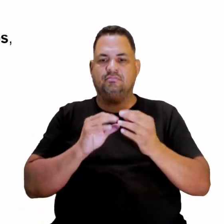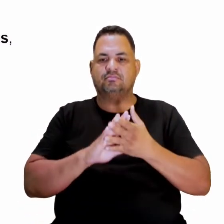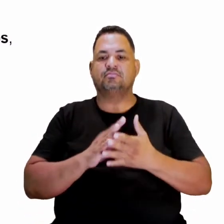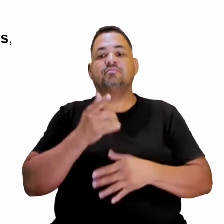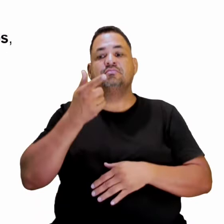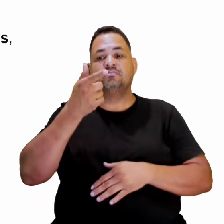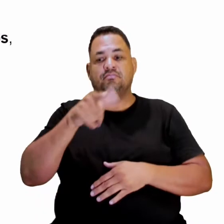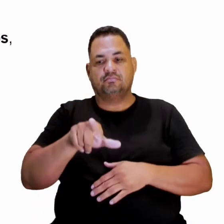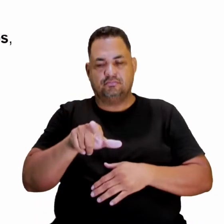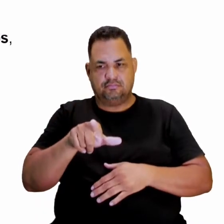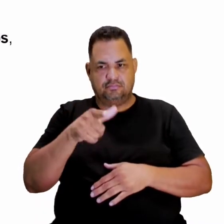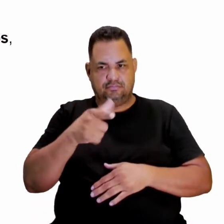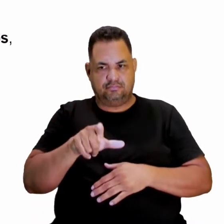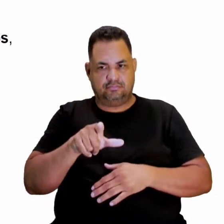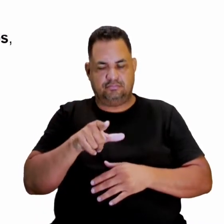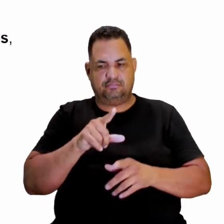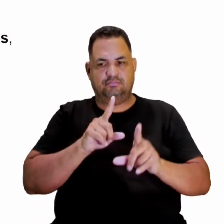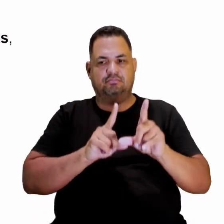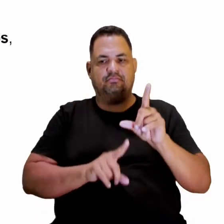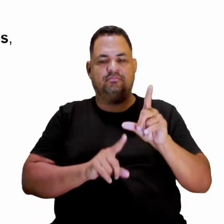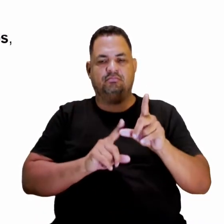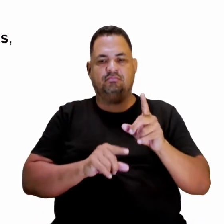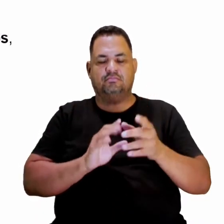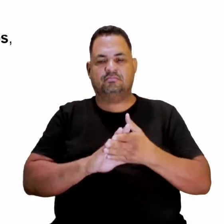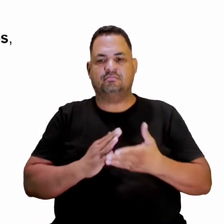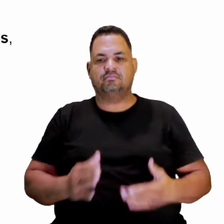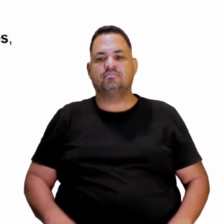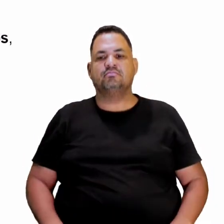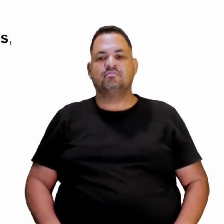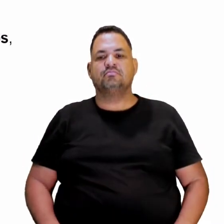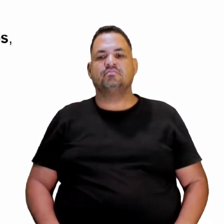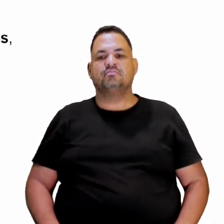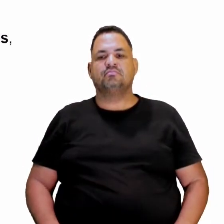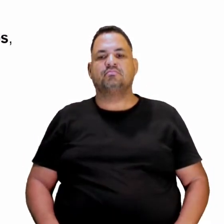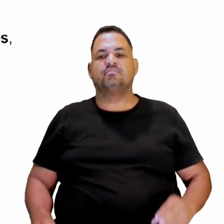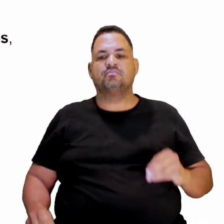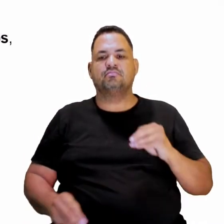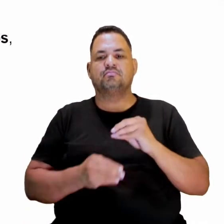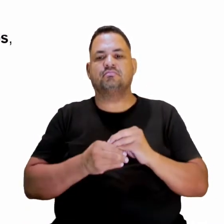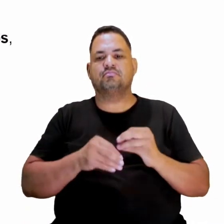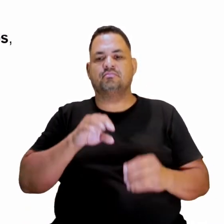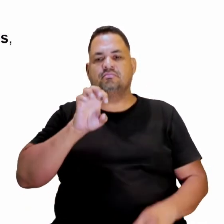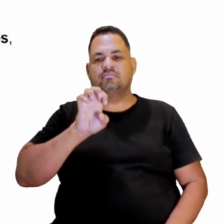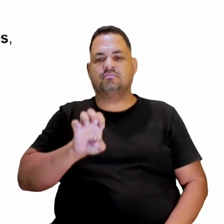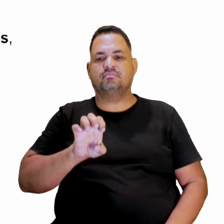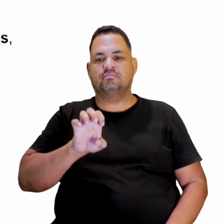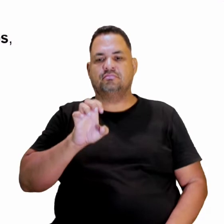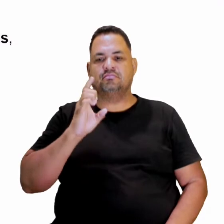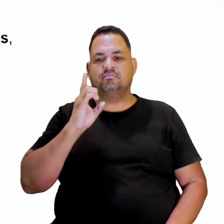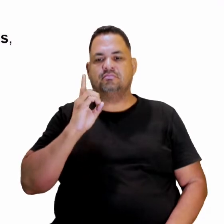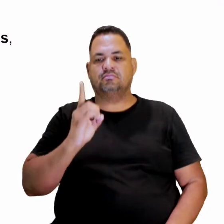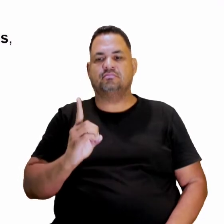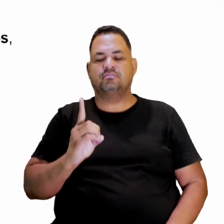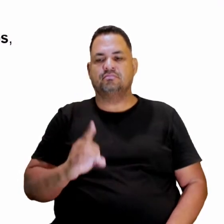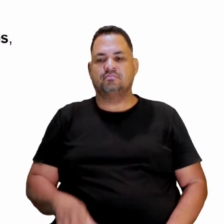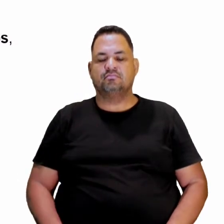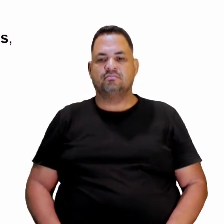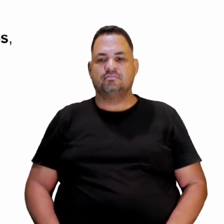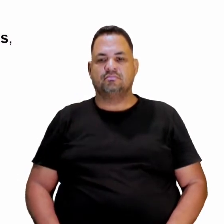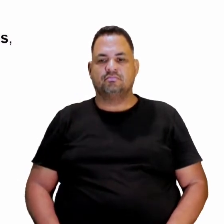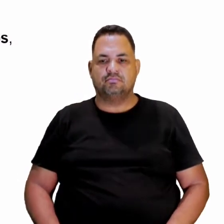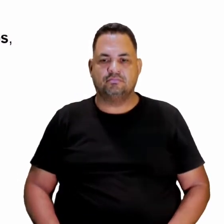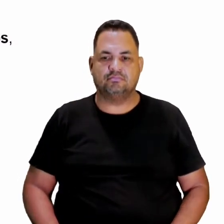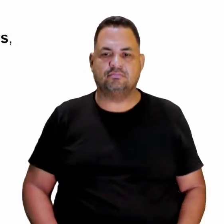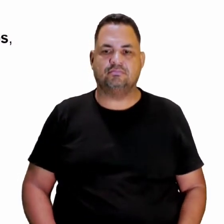mais uma vez, e aí sim você vai acrescentar o ed, o